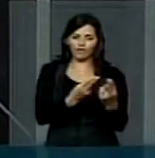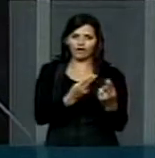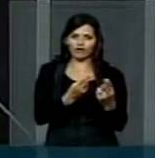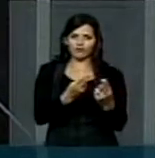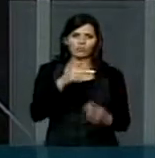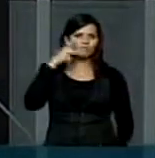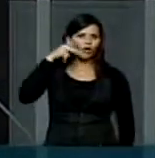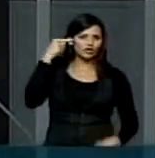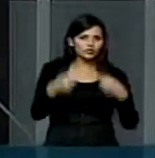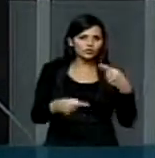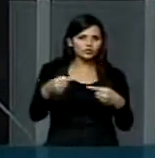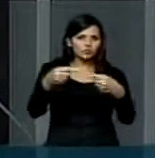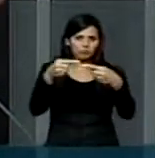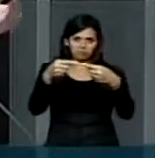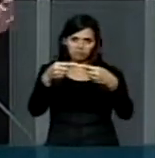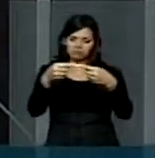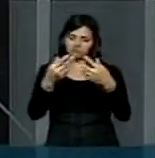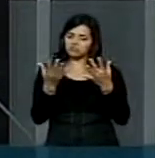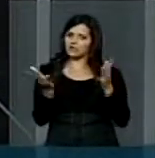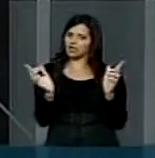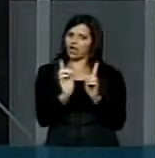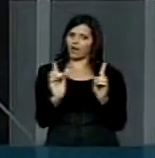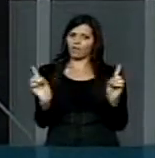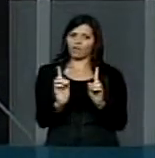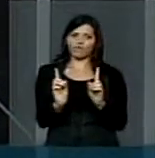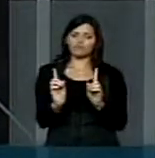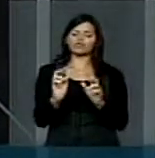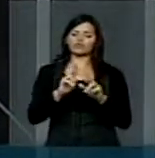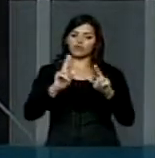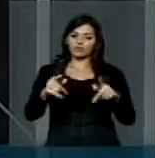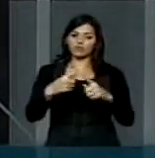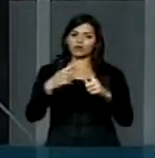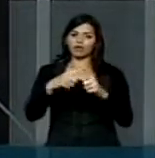temos, em meio a este relatório,